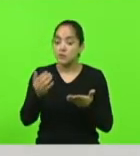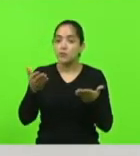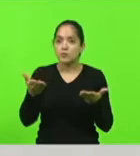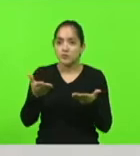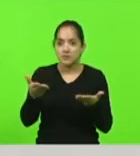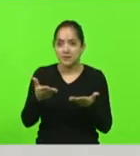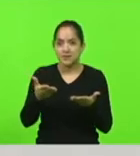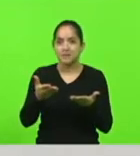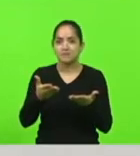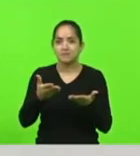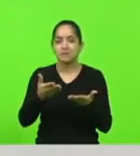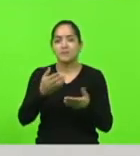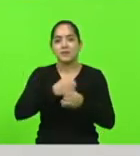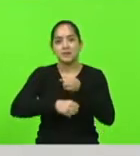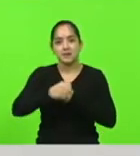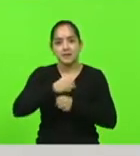em